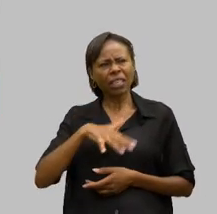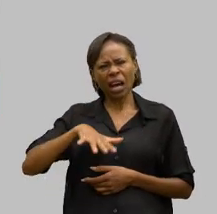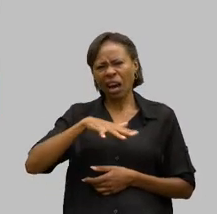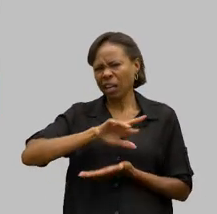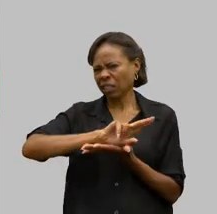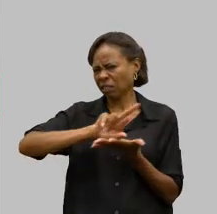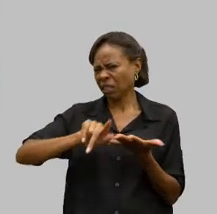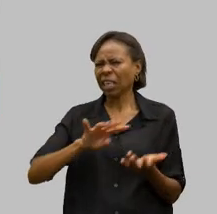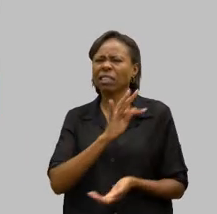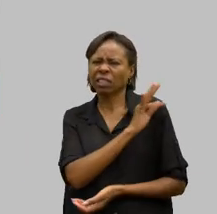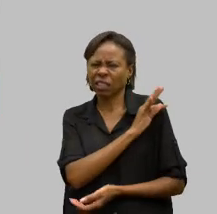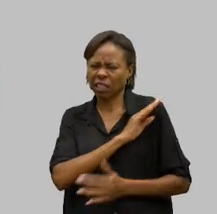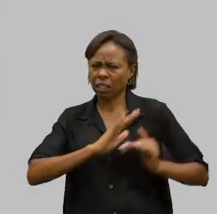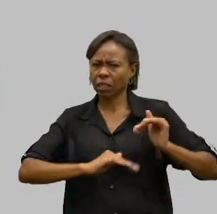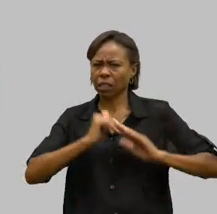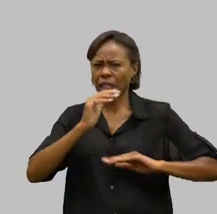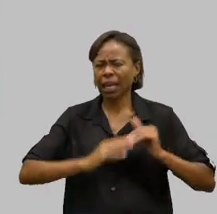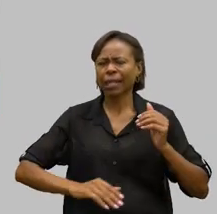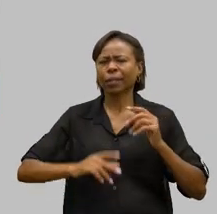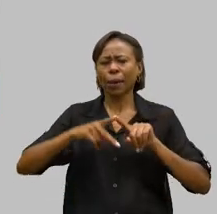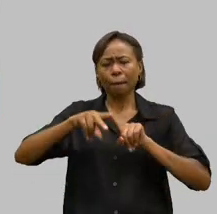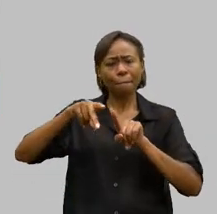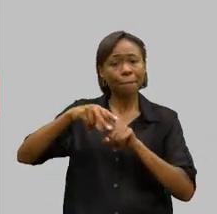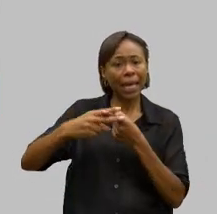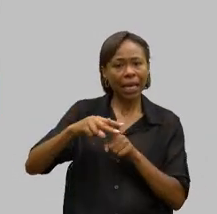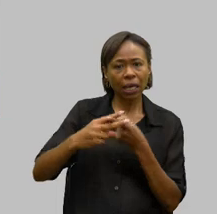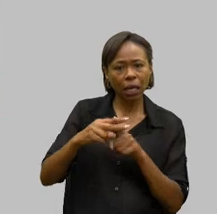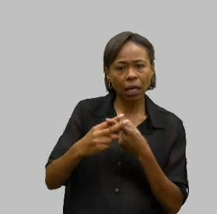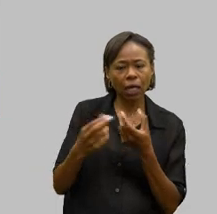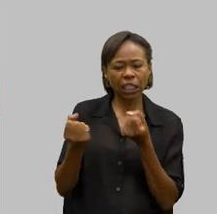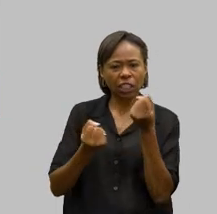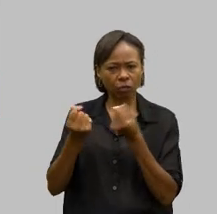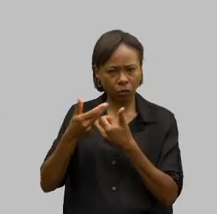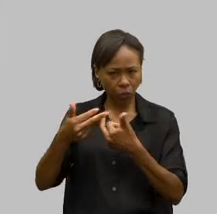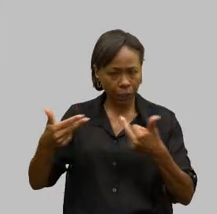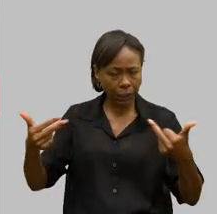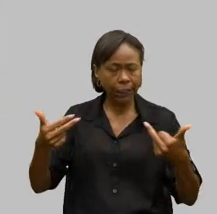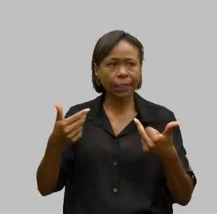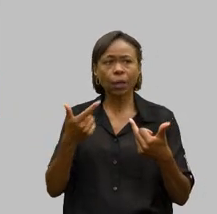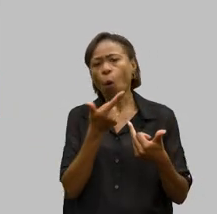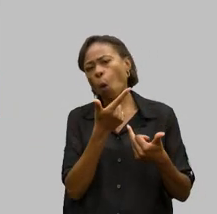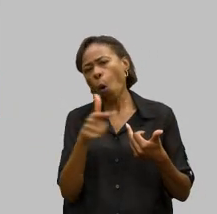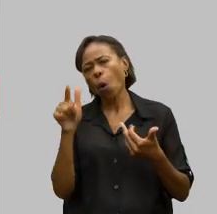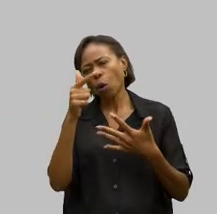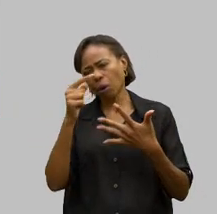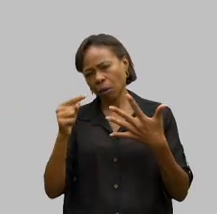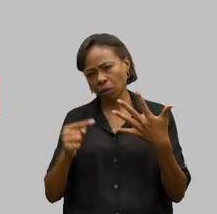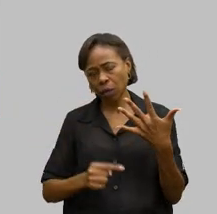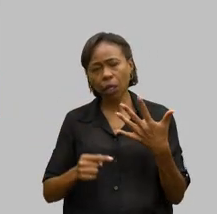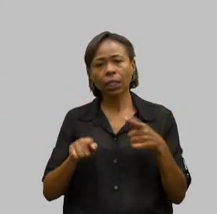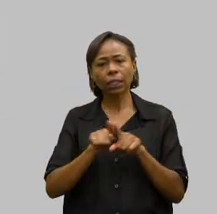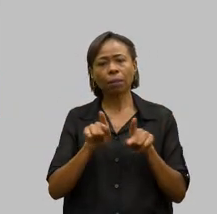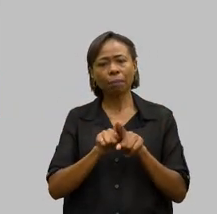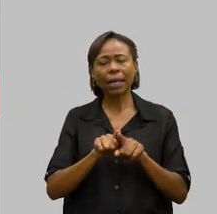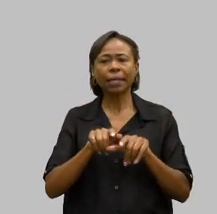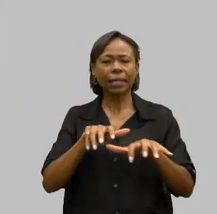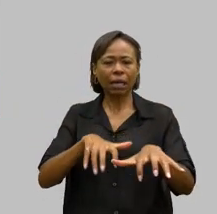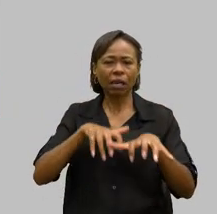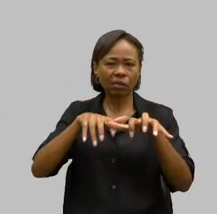eletricidade, mecânica de veículos e outras máquinas agrícolas,